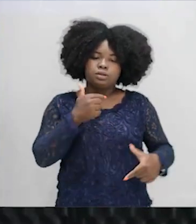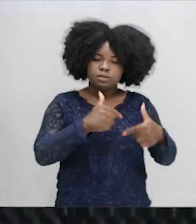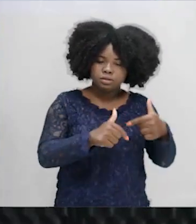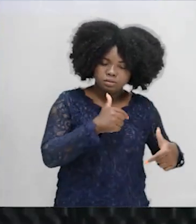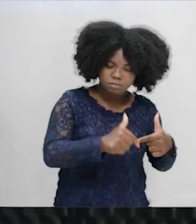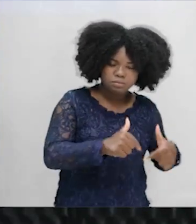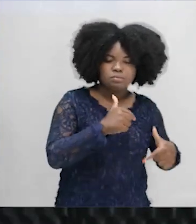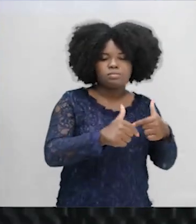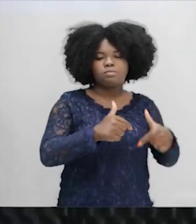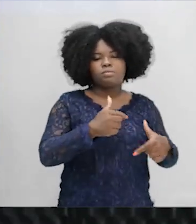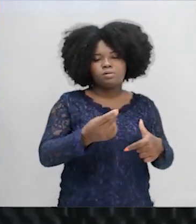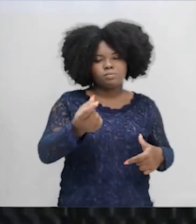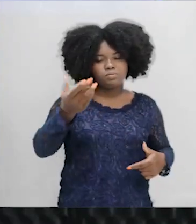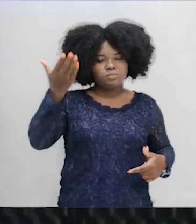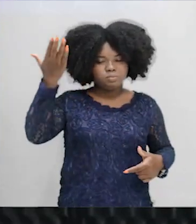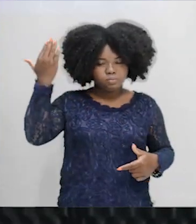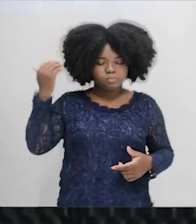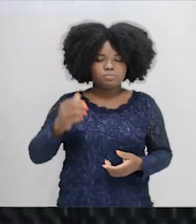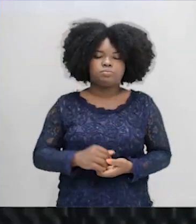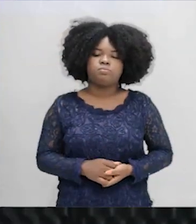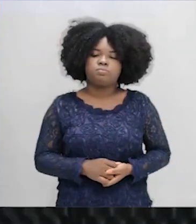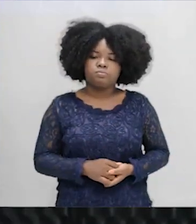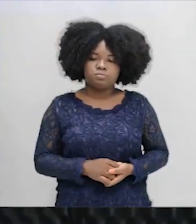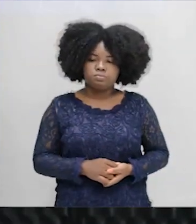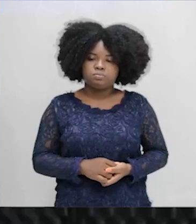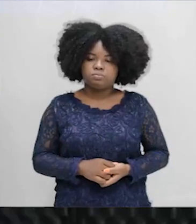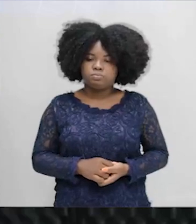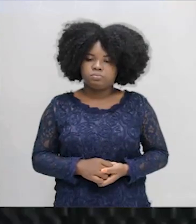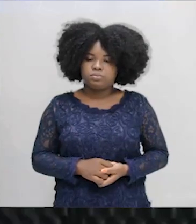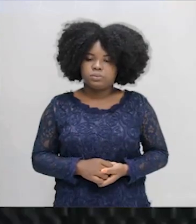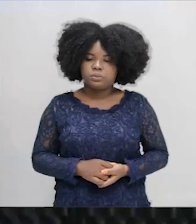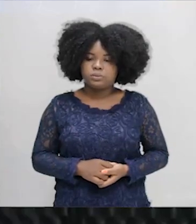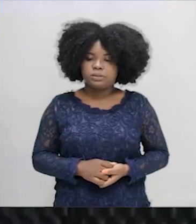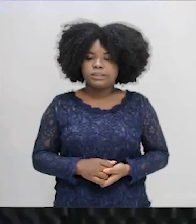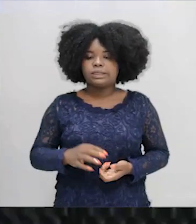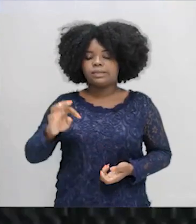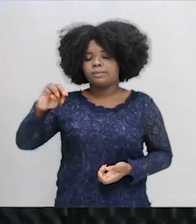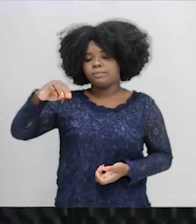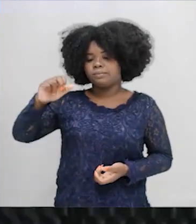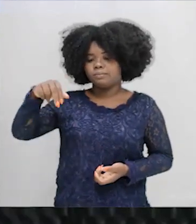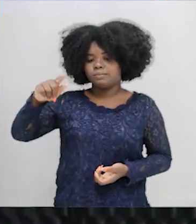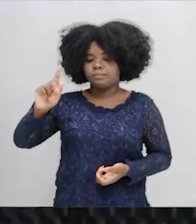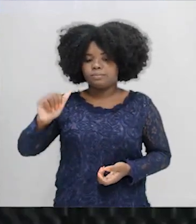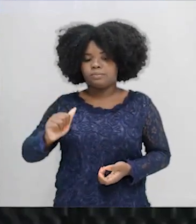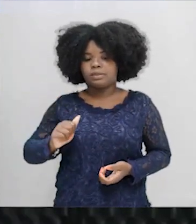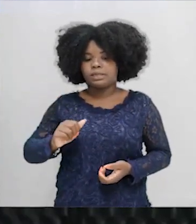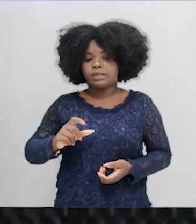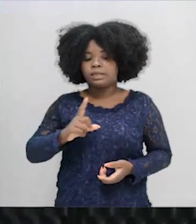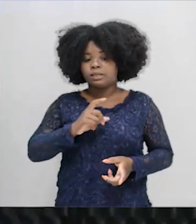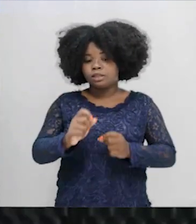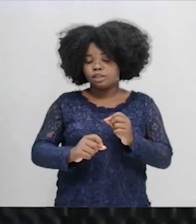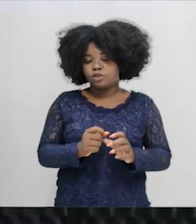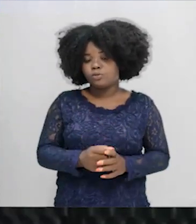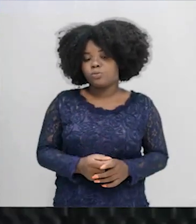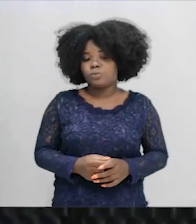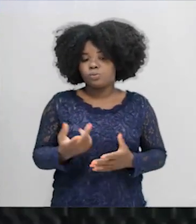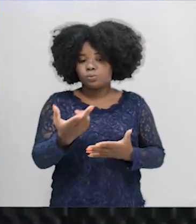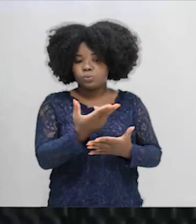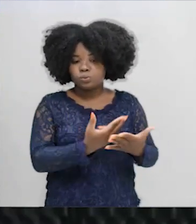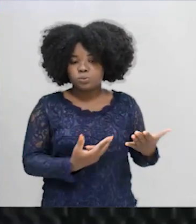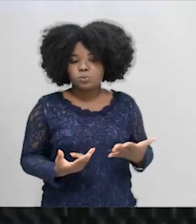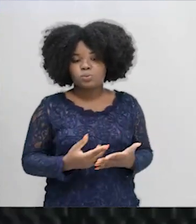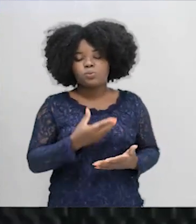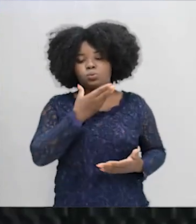com essa personagem que criou vida própria. Né? Já o termo mangá é um termo interessante. Ele surge com a figura de um artista